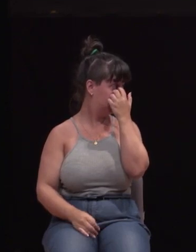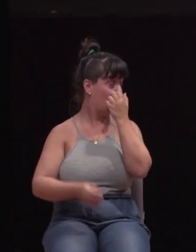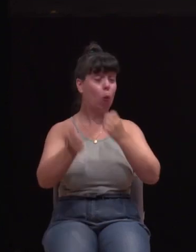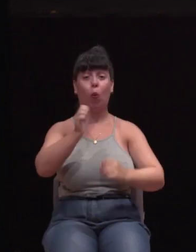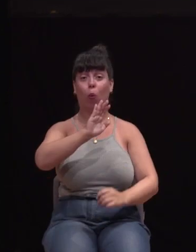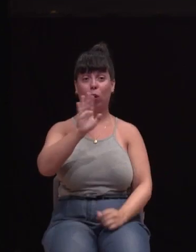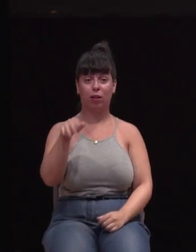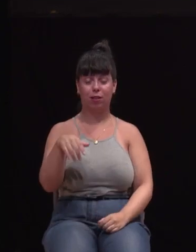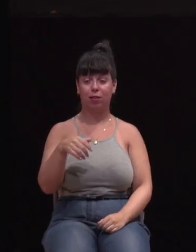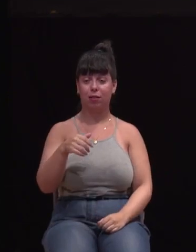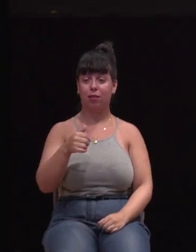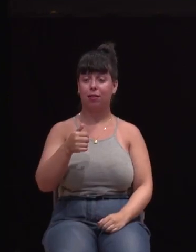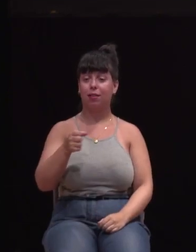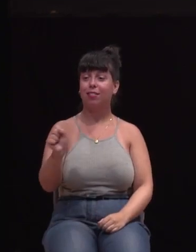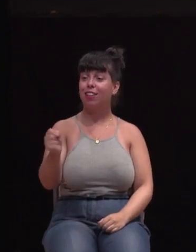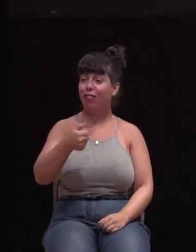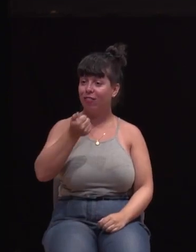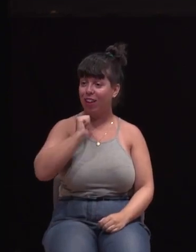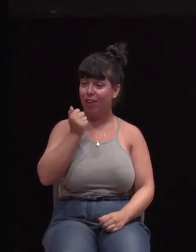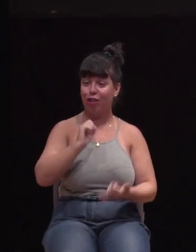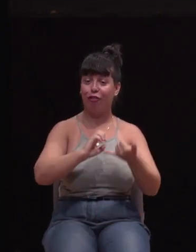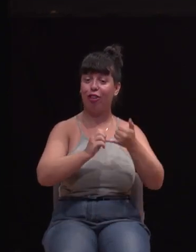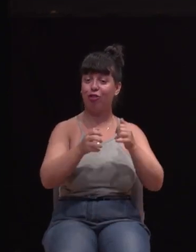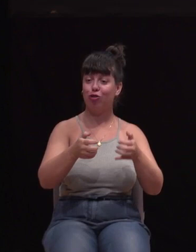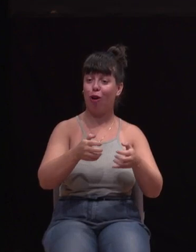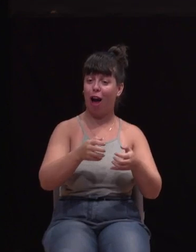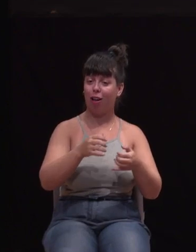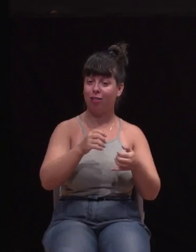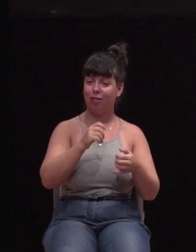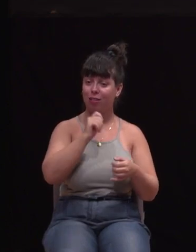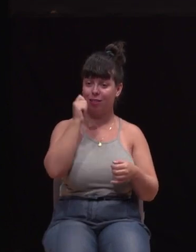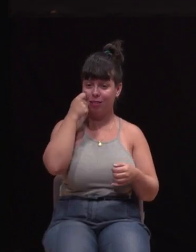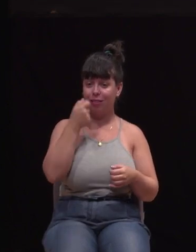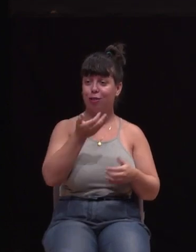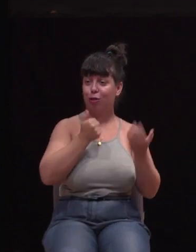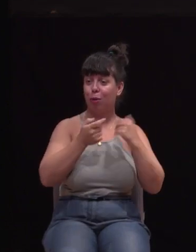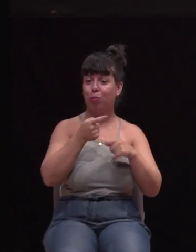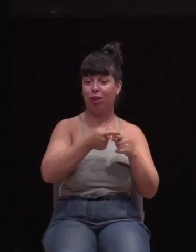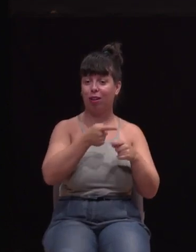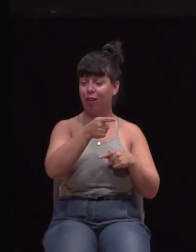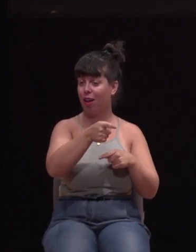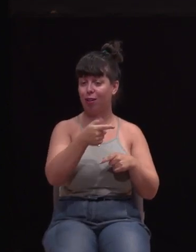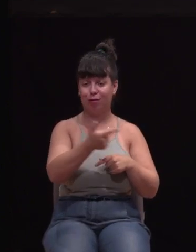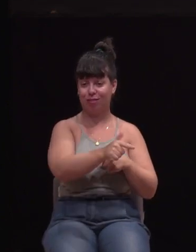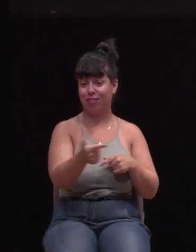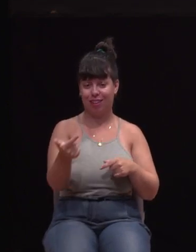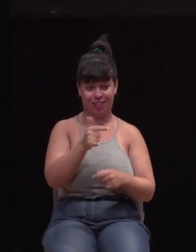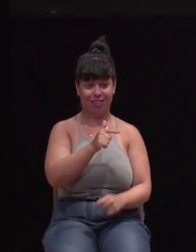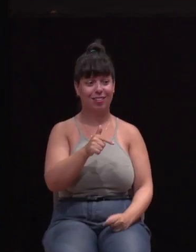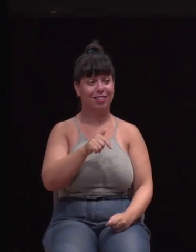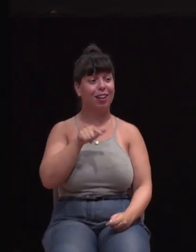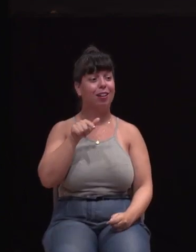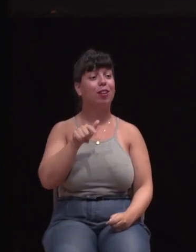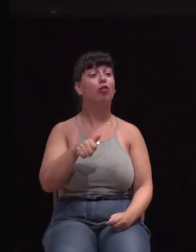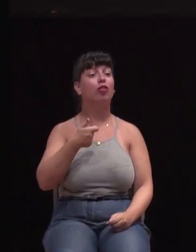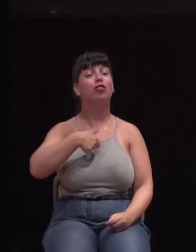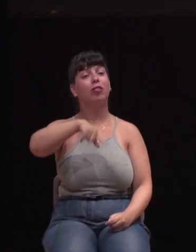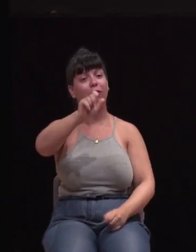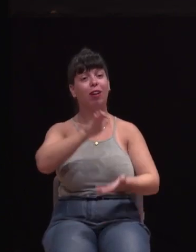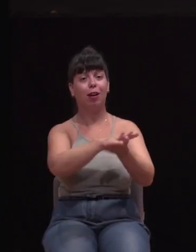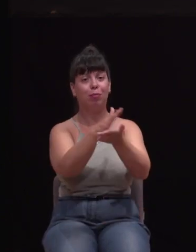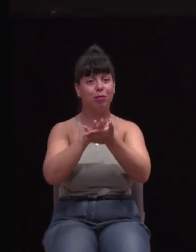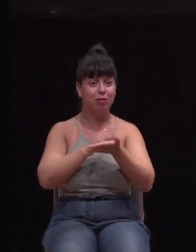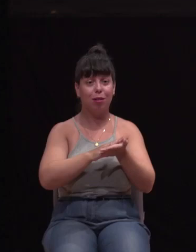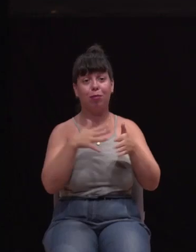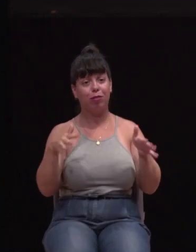Oi. Tomar cerveja e comer feijoada, porque na minha terra não tem feijoada. É o que a gente faz depois desse dia de hoje, a gente vai para o samba e vamos